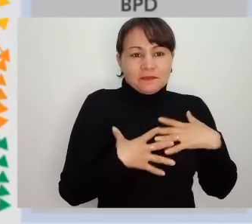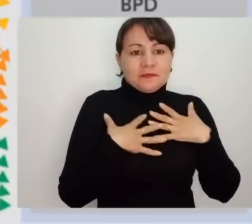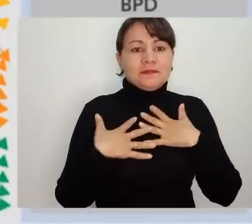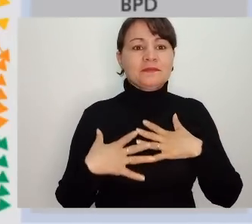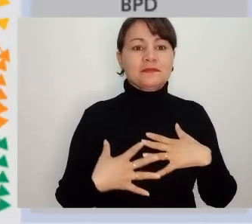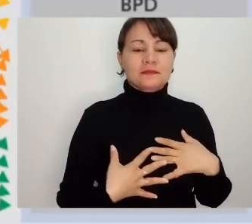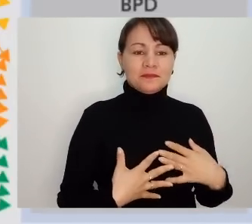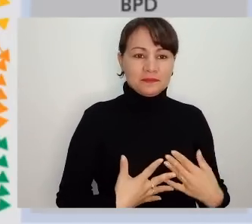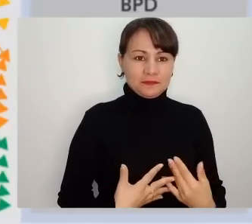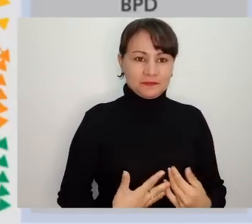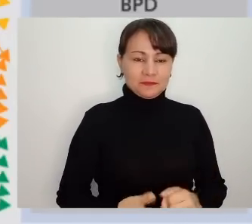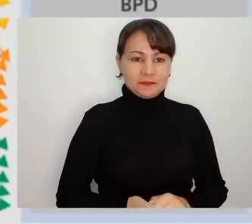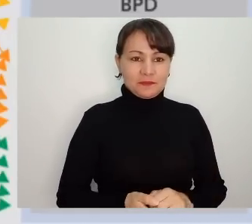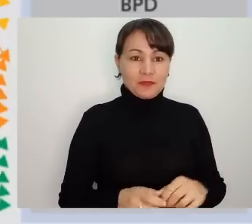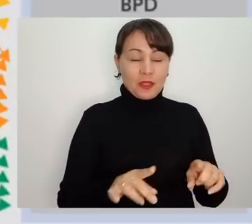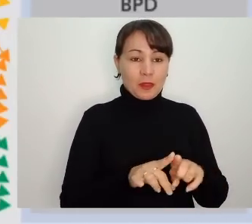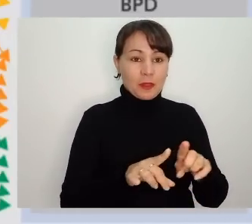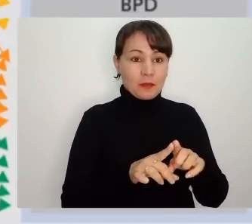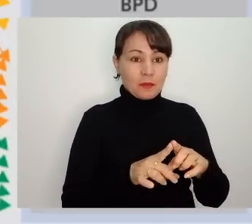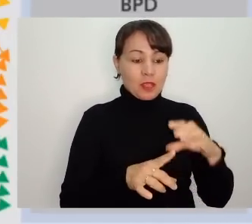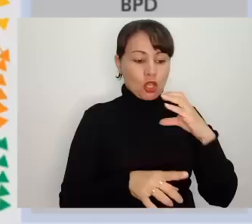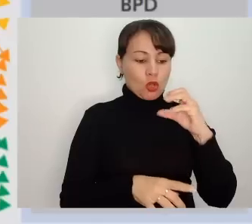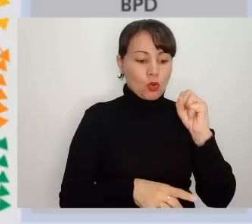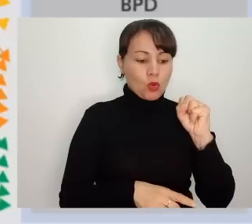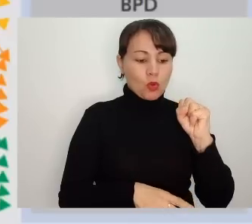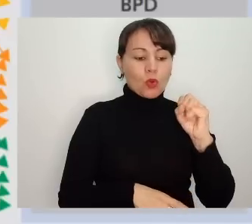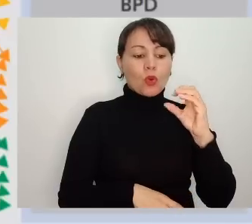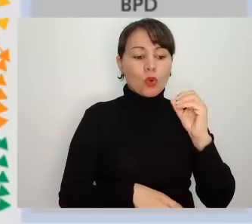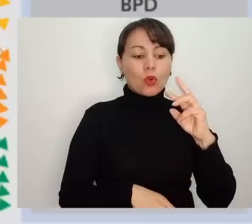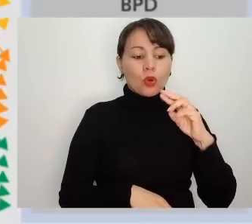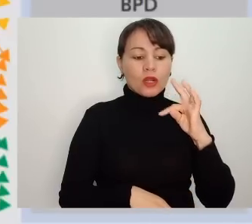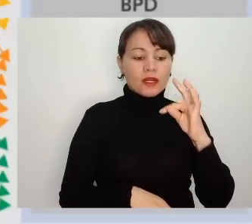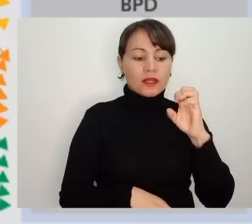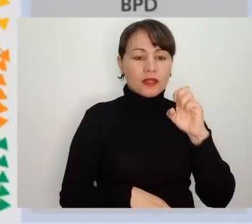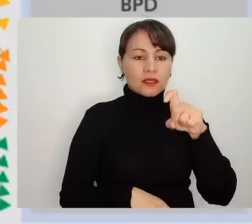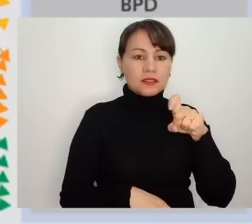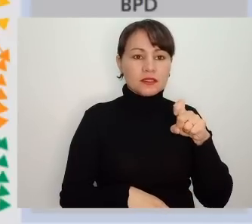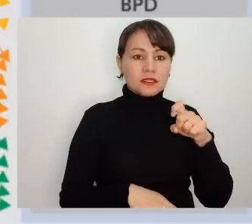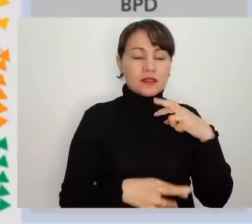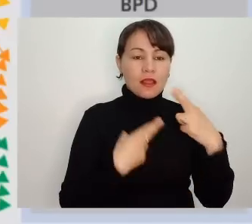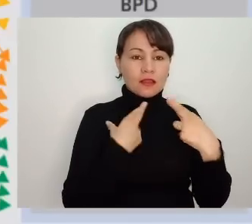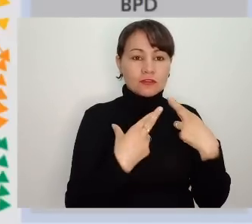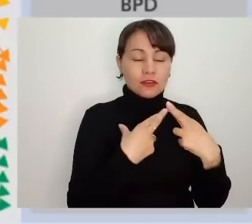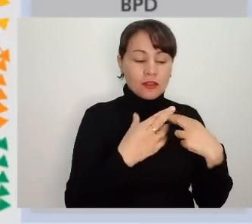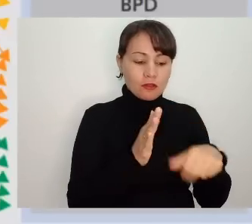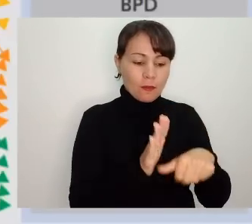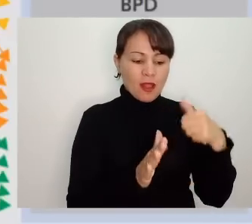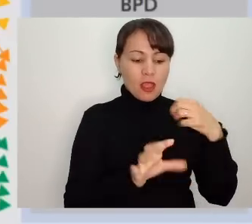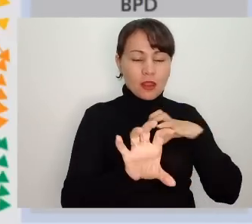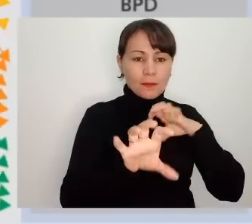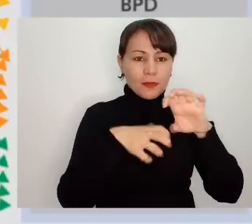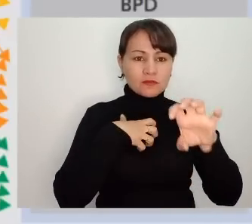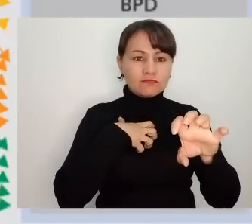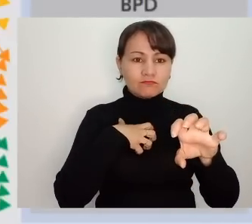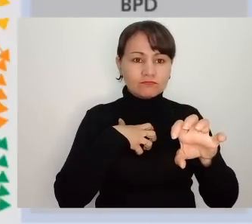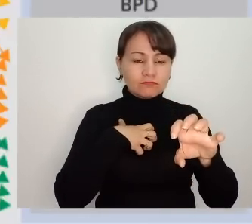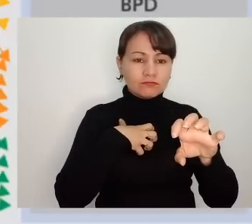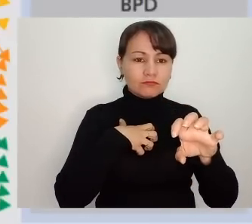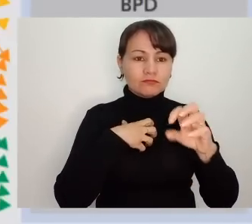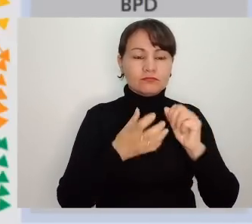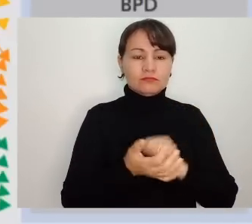prazerosas. Também no córtex pré-frontal está relacionado com uma melhor empatia.